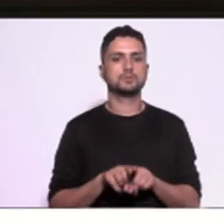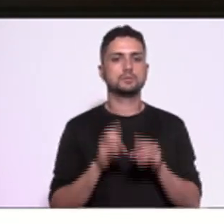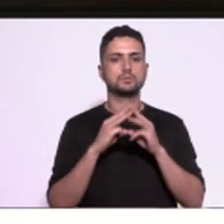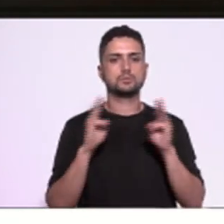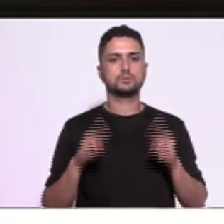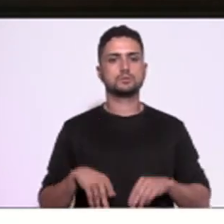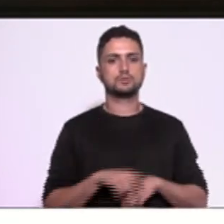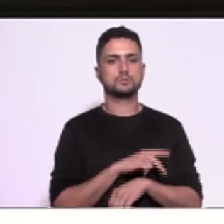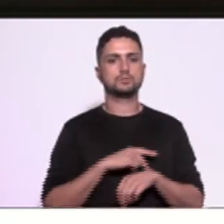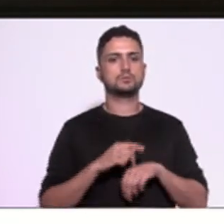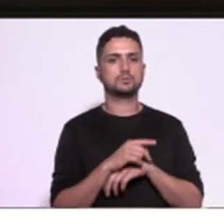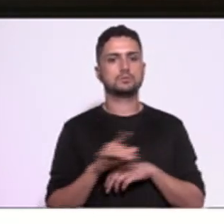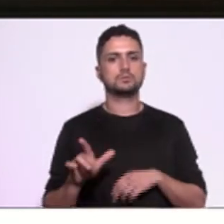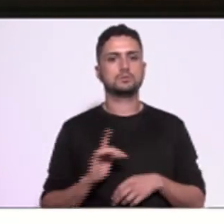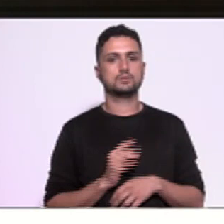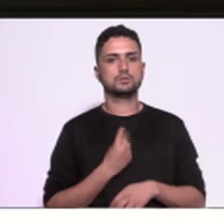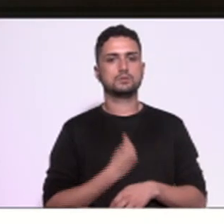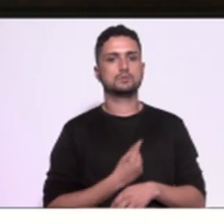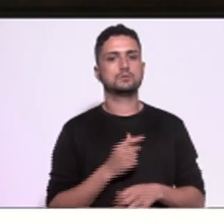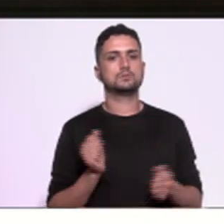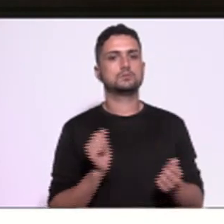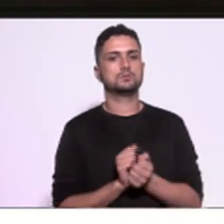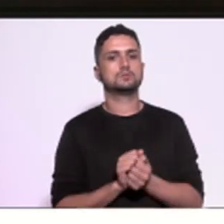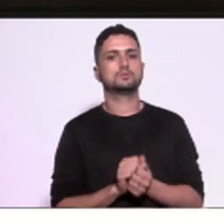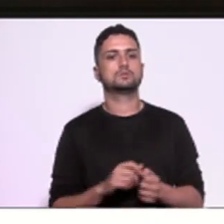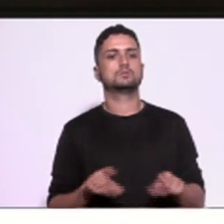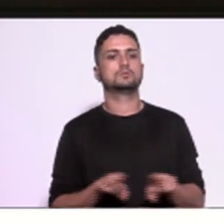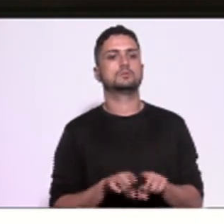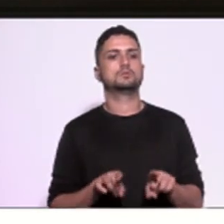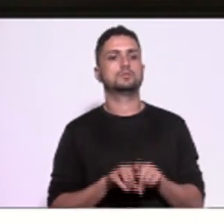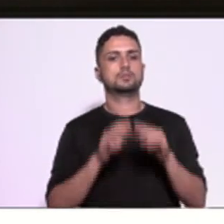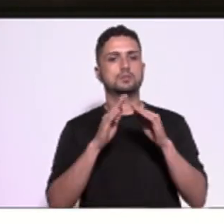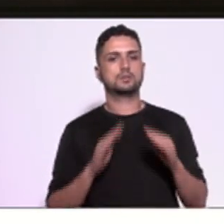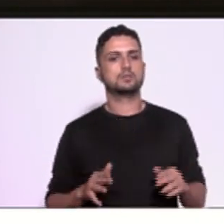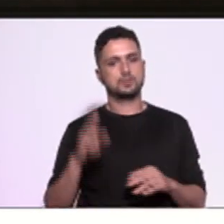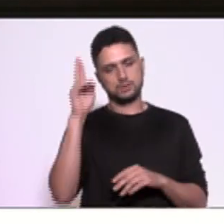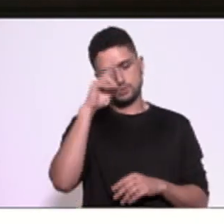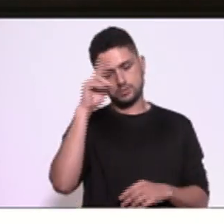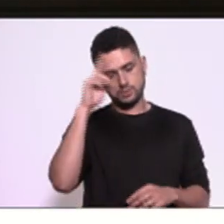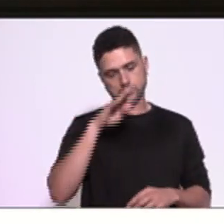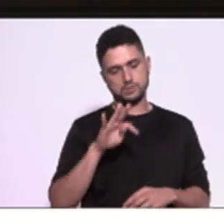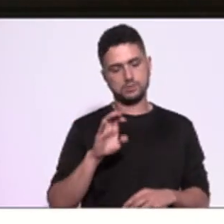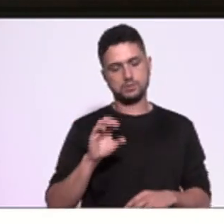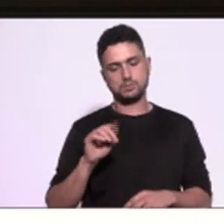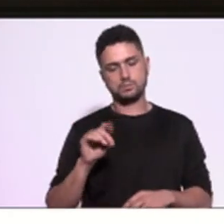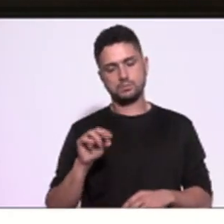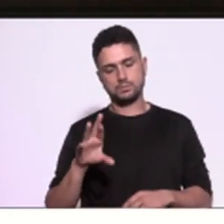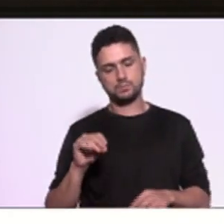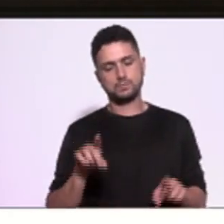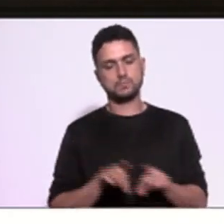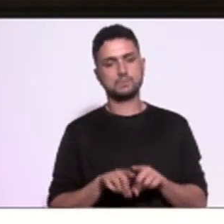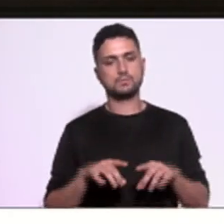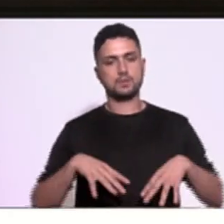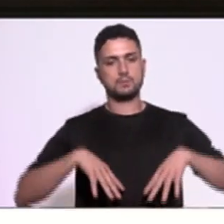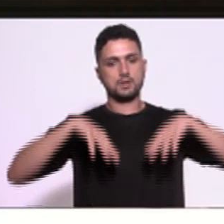integraram esse circuito de visitação a Casa Histórica de Deodoro, o Palácio Itamaraty e a Praça da